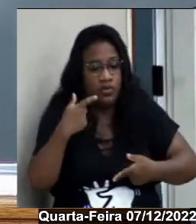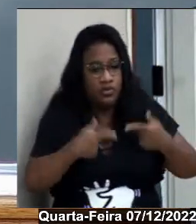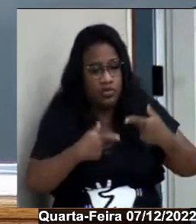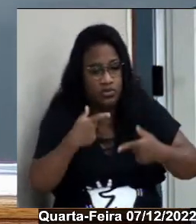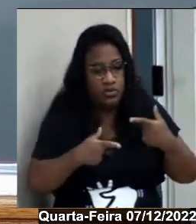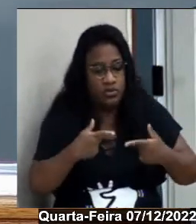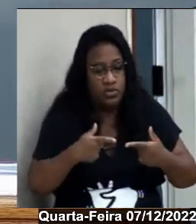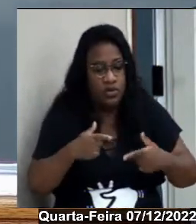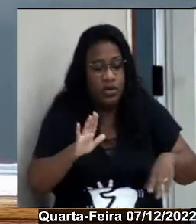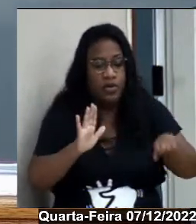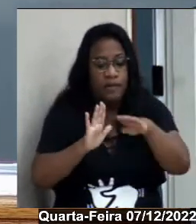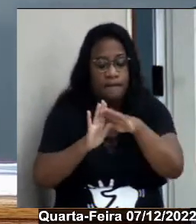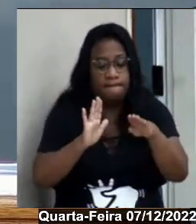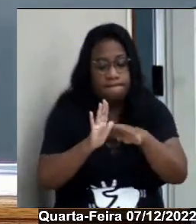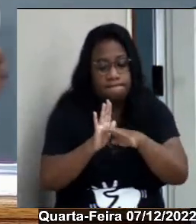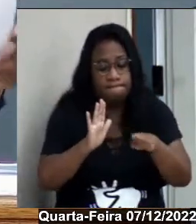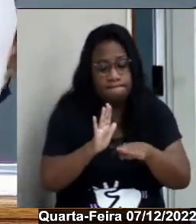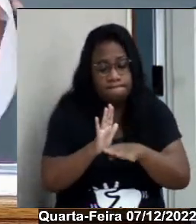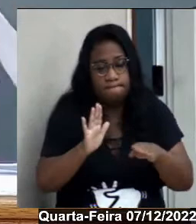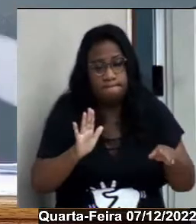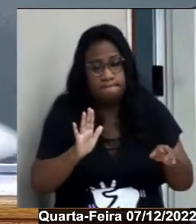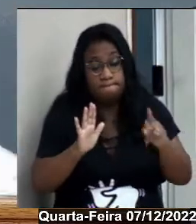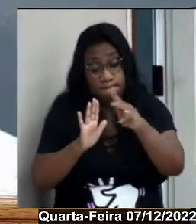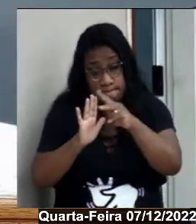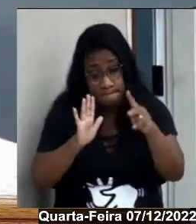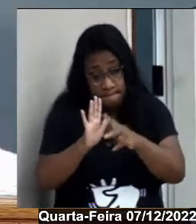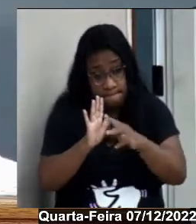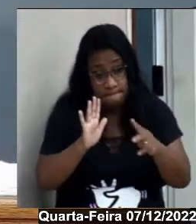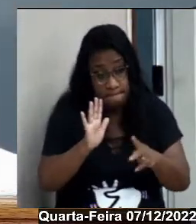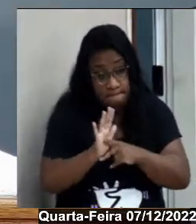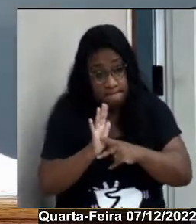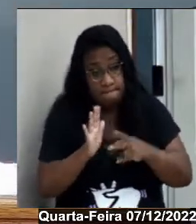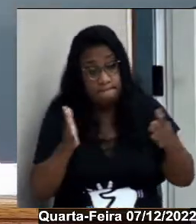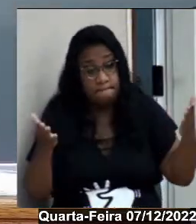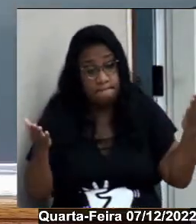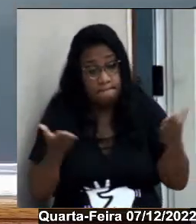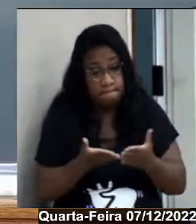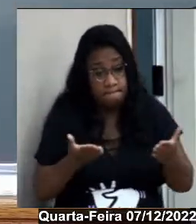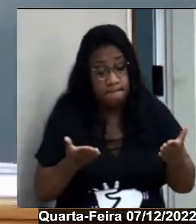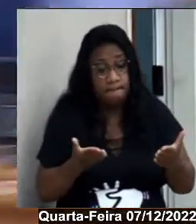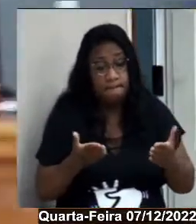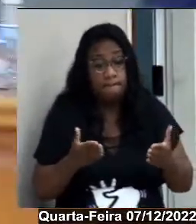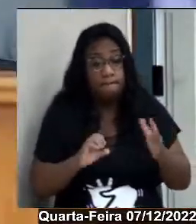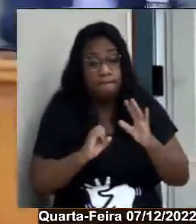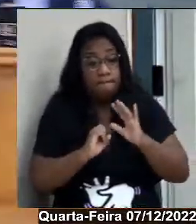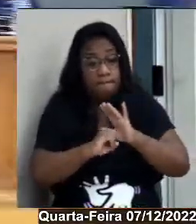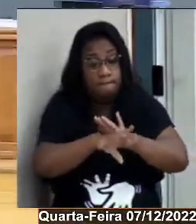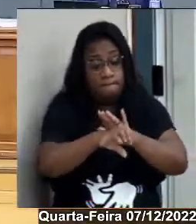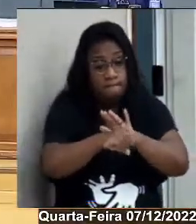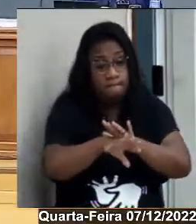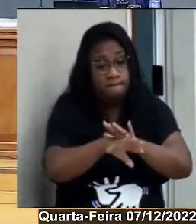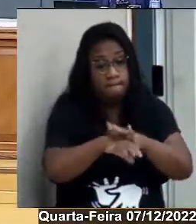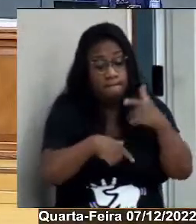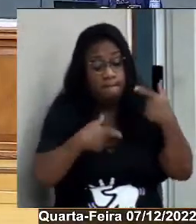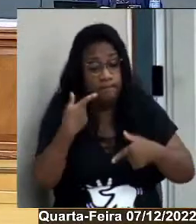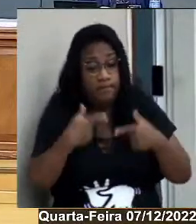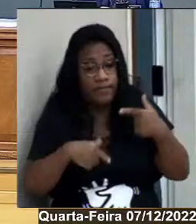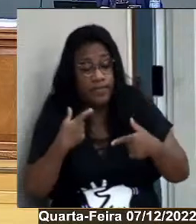está em discussão, presidente. O projeto de lei de decreto legislativo número 60/2022 está em